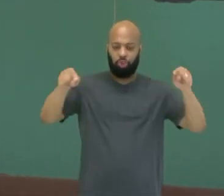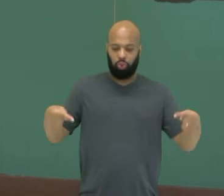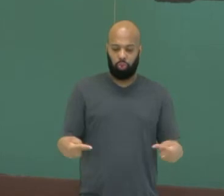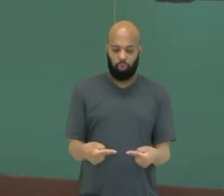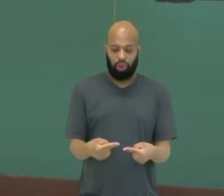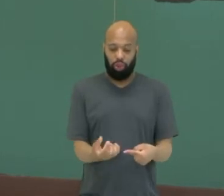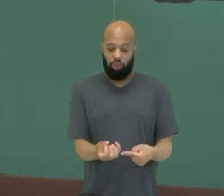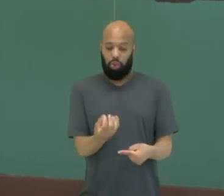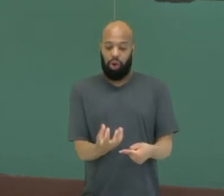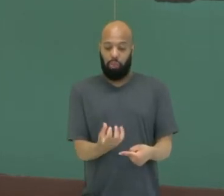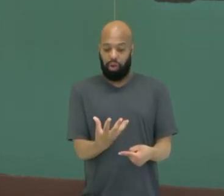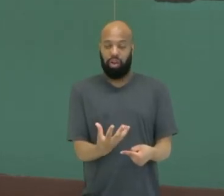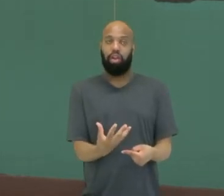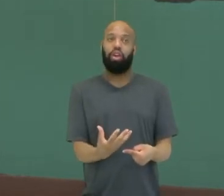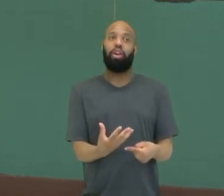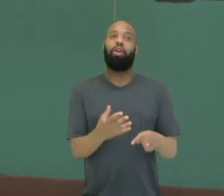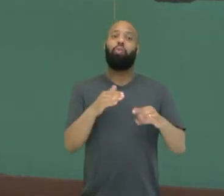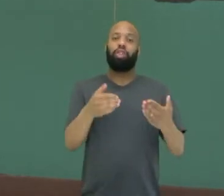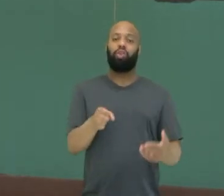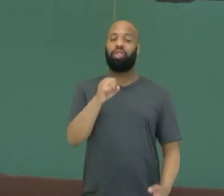baixo. Então, na